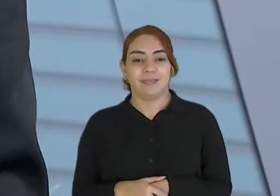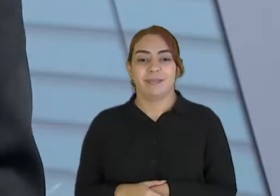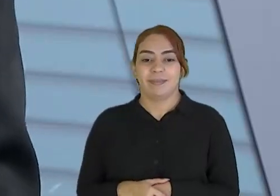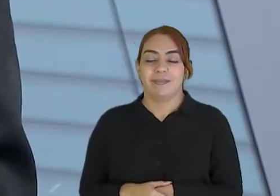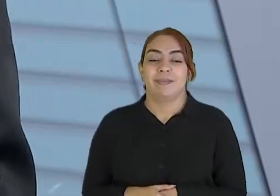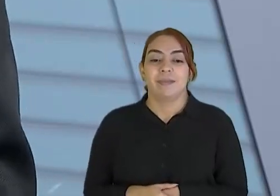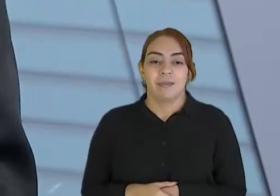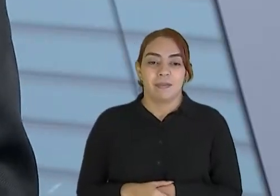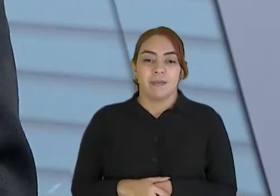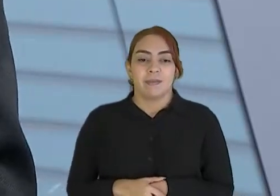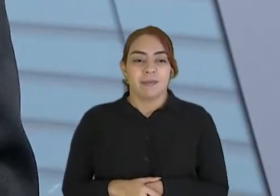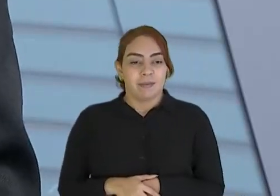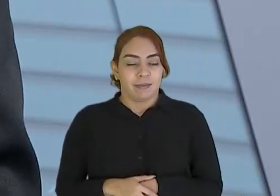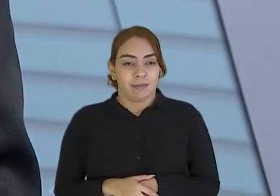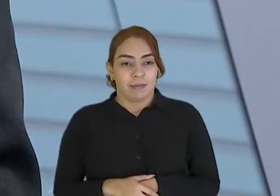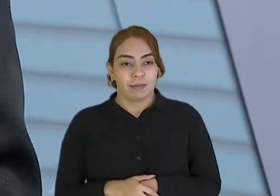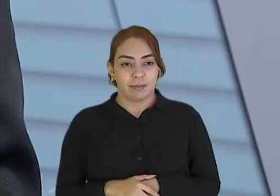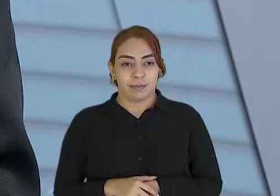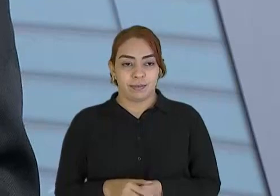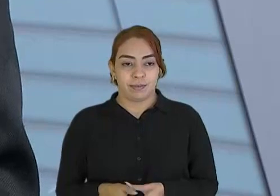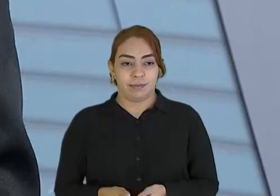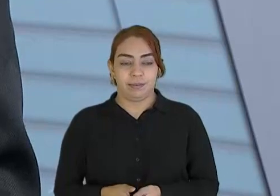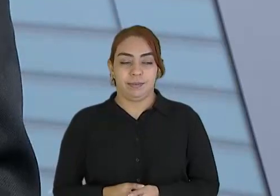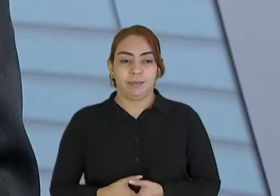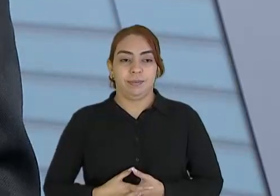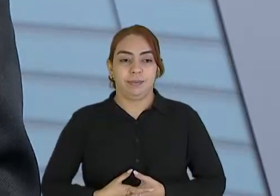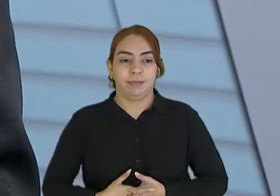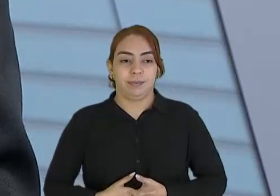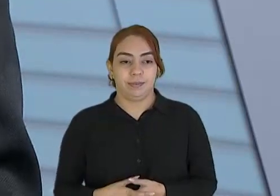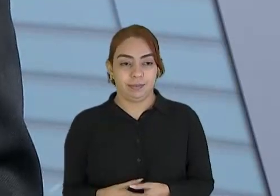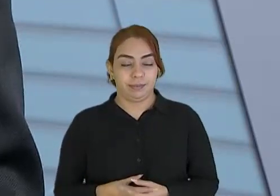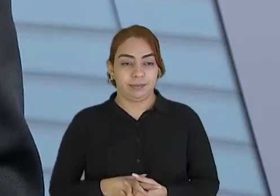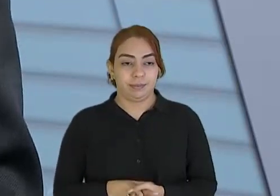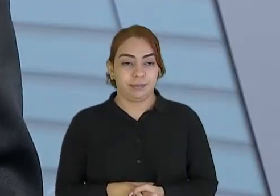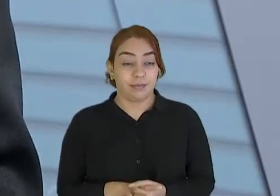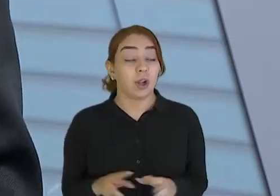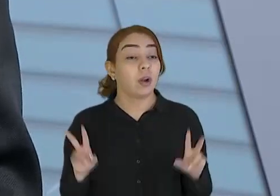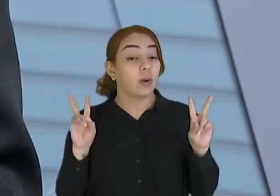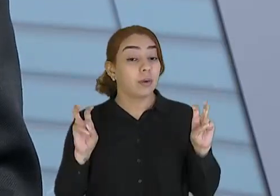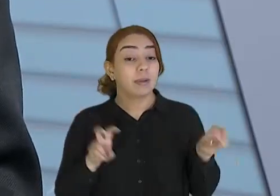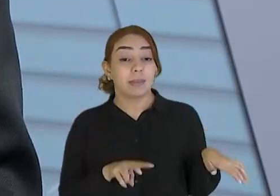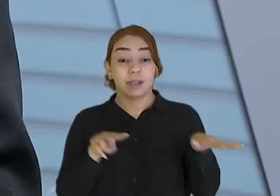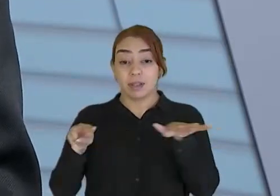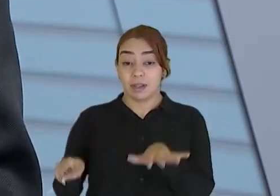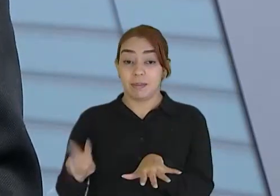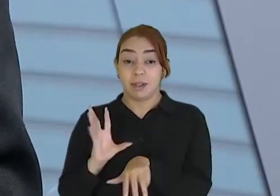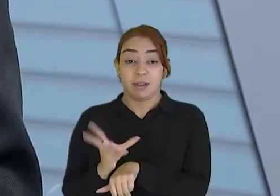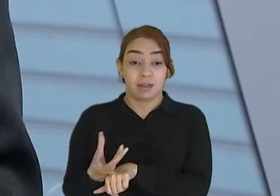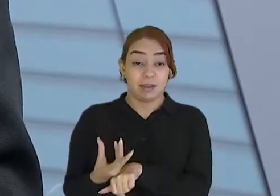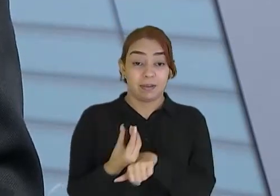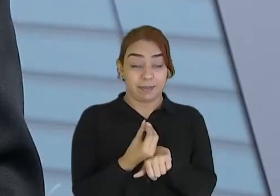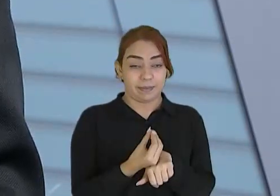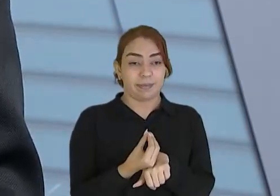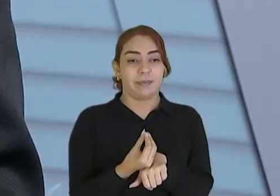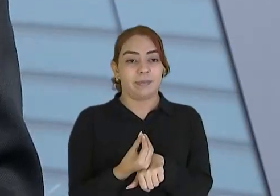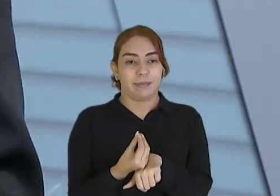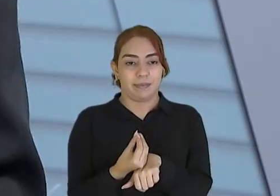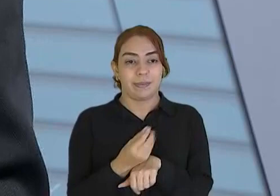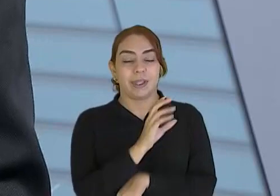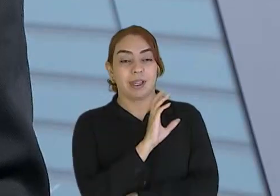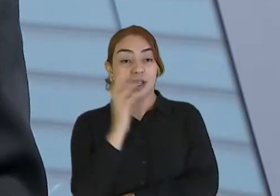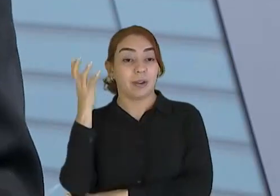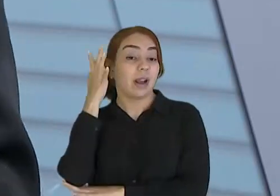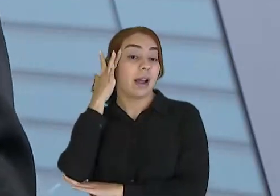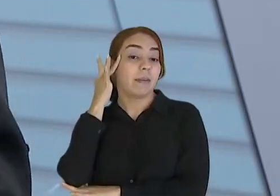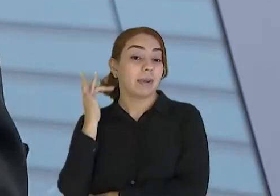Holanda, lá da Unifor, da Divisão de Responsabilidade Social, nós estamos falando aqui da semana do meio ambiente, a 17ª semana, que começa